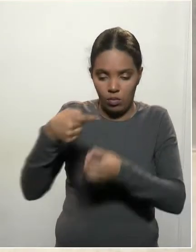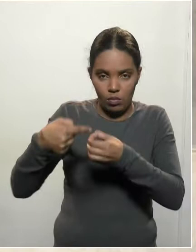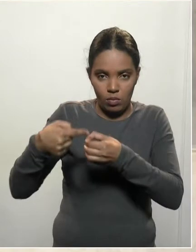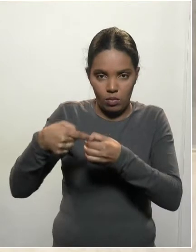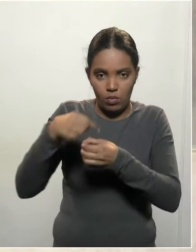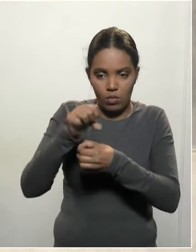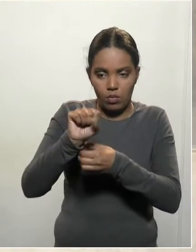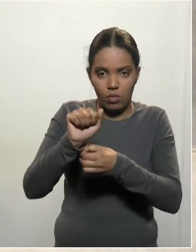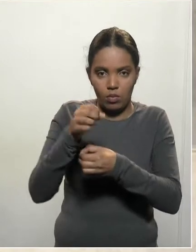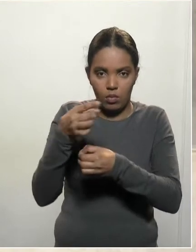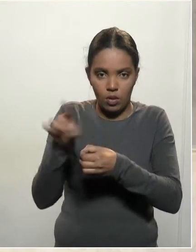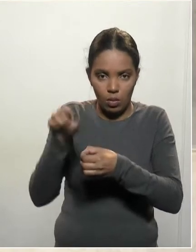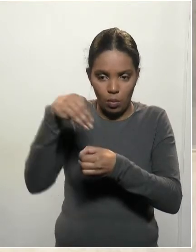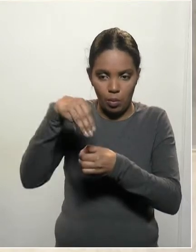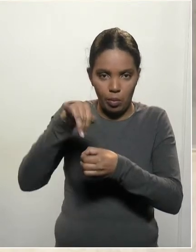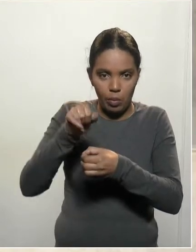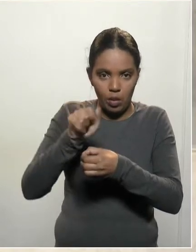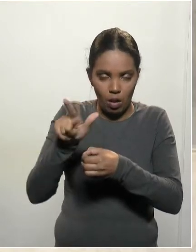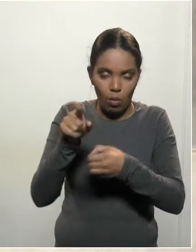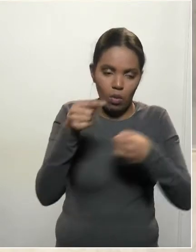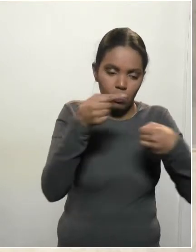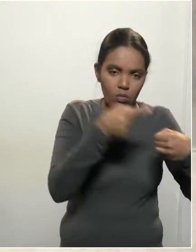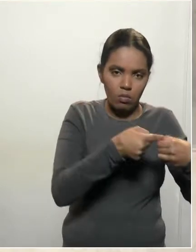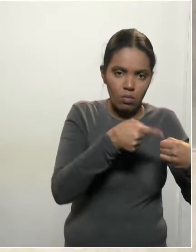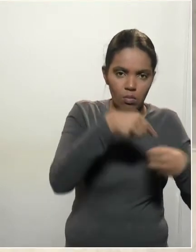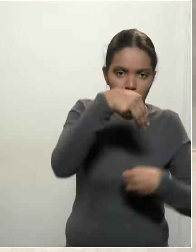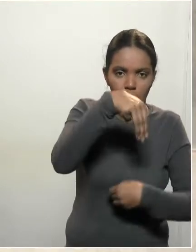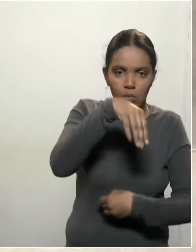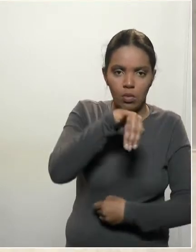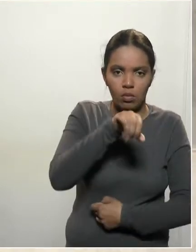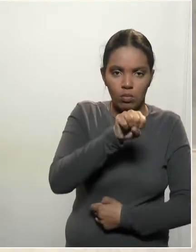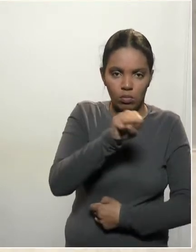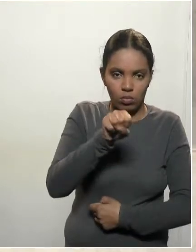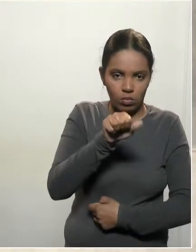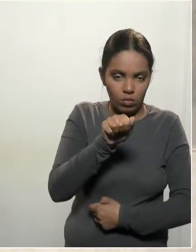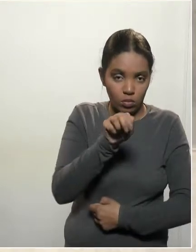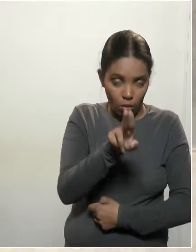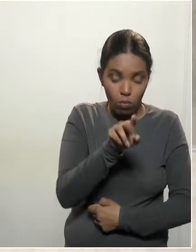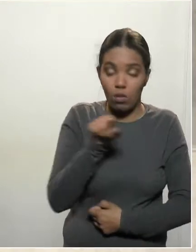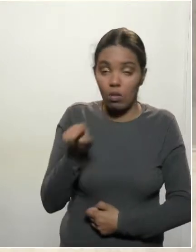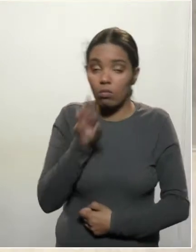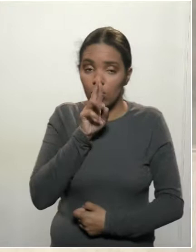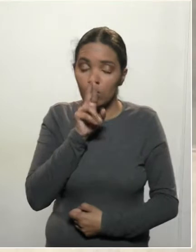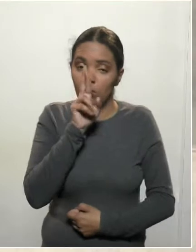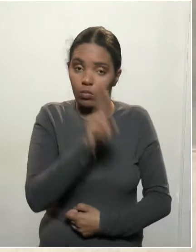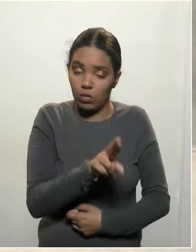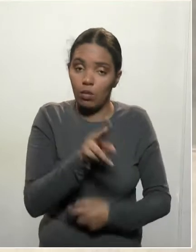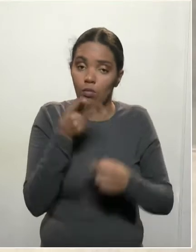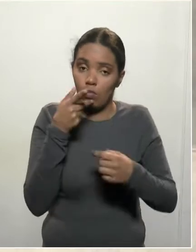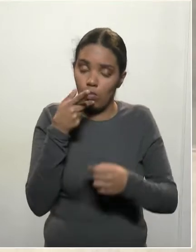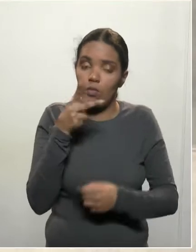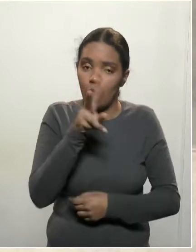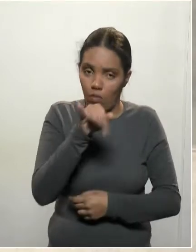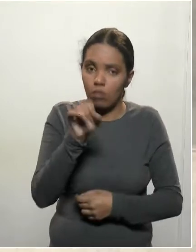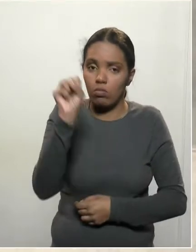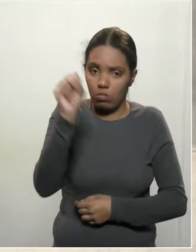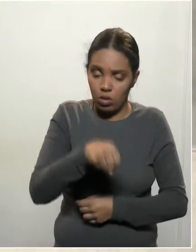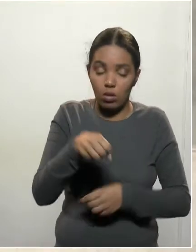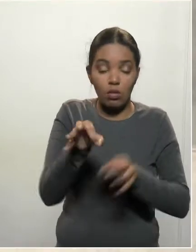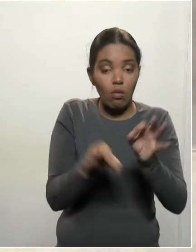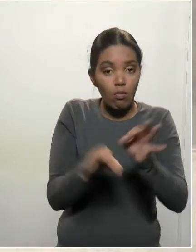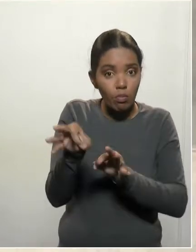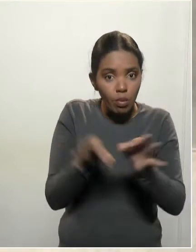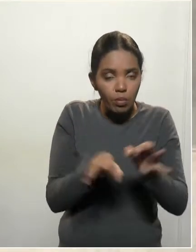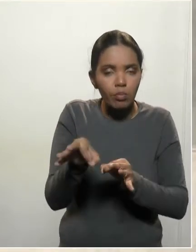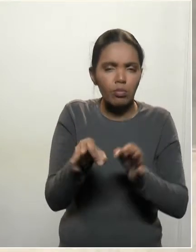São Miguel do Iguaçu e Missal. E eles afirmam informando que o trecho está contemplado pelo Programa Estadual